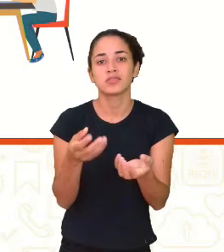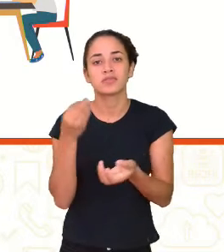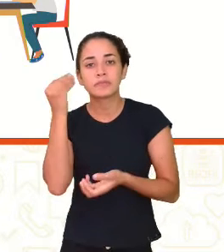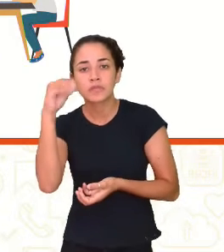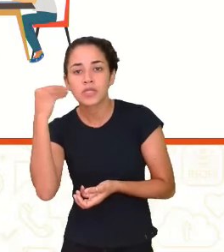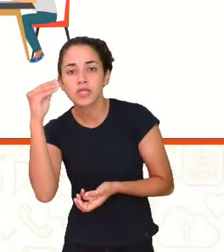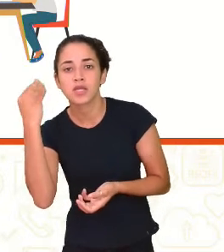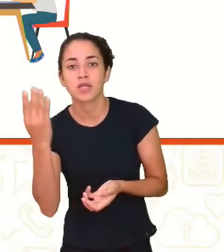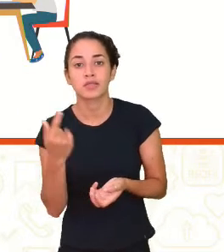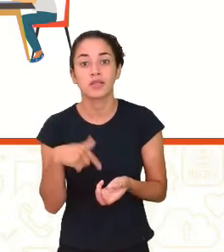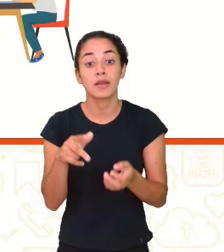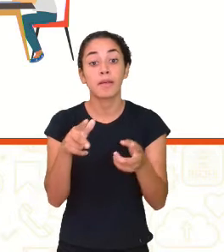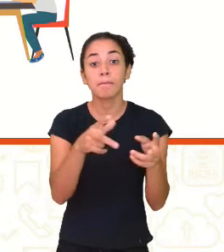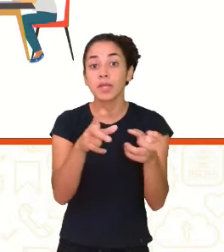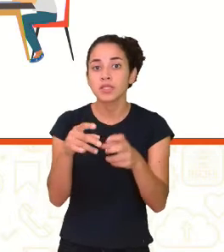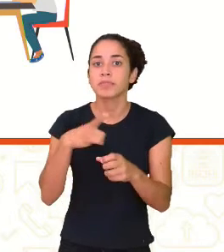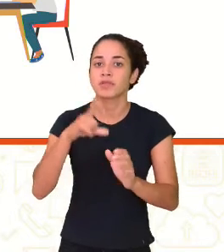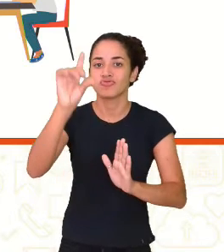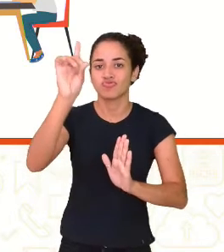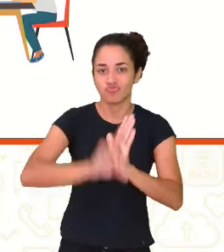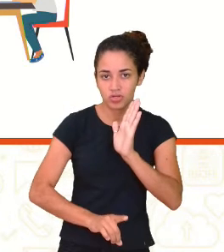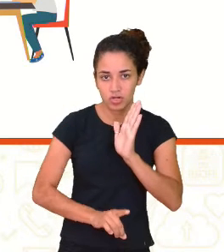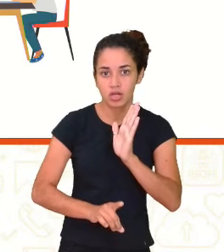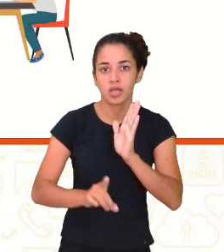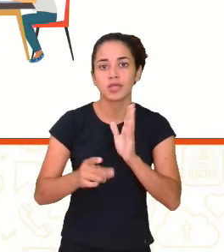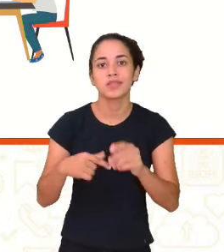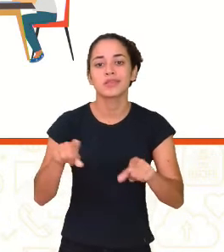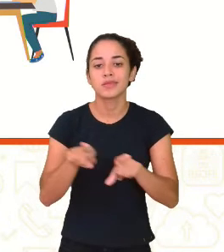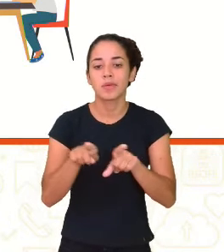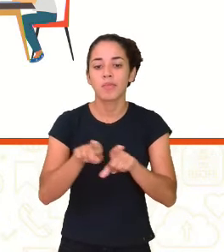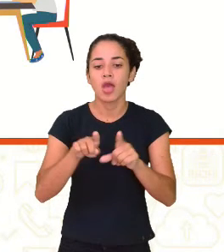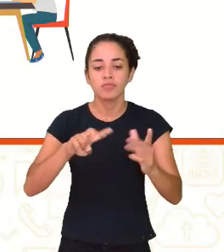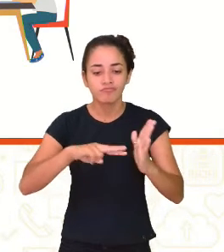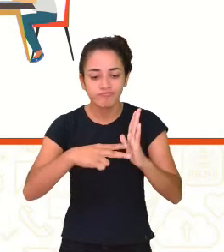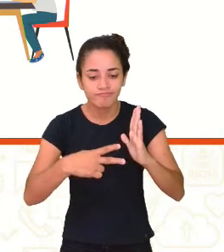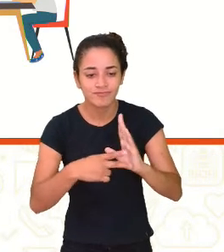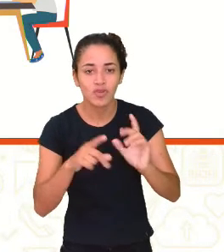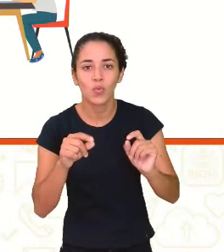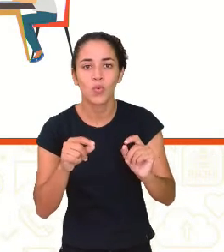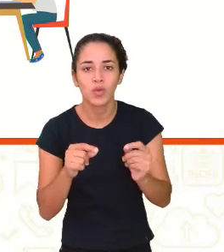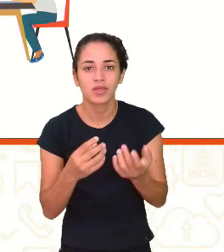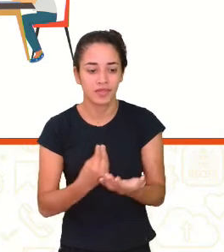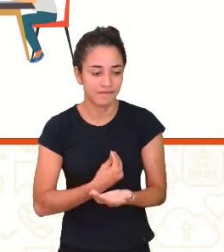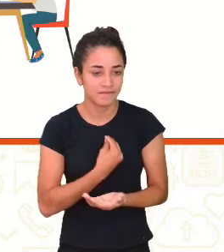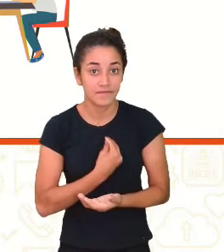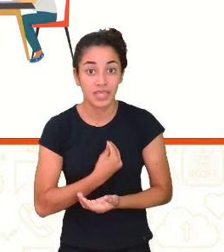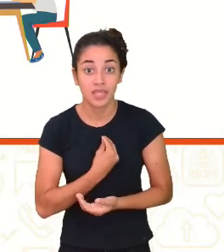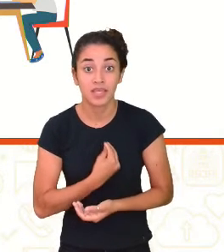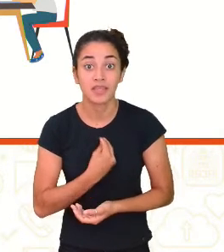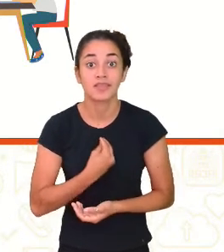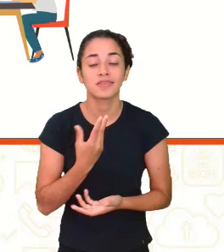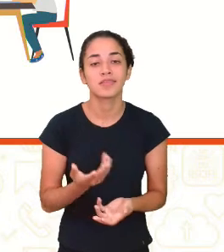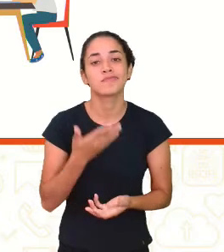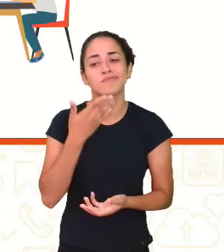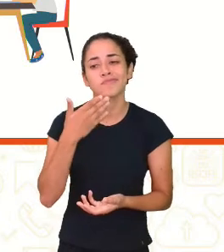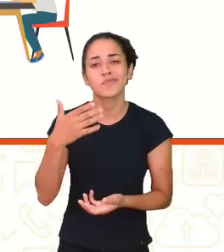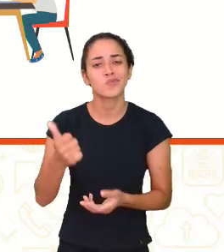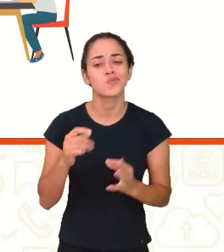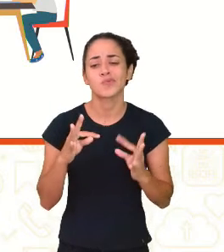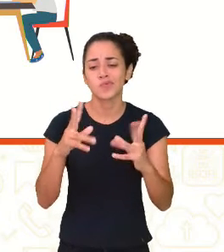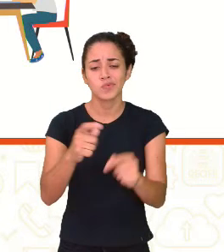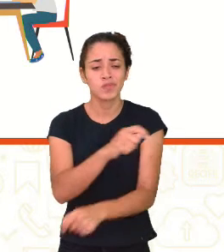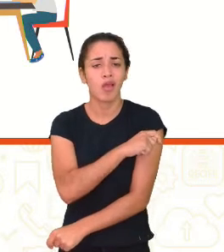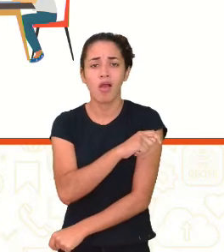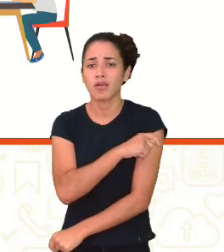experiência. Ele percebe que tem direito, dando ressignificado à vida de todos os